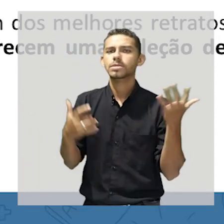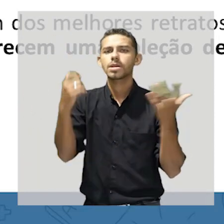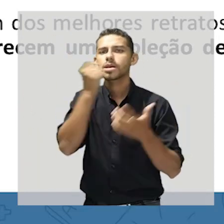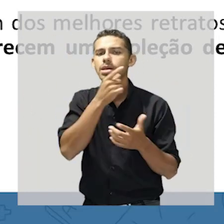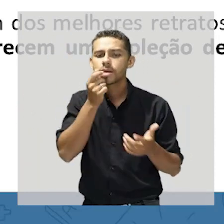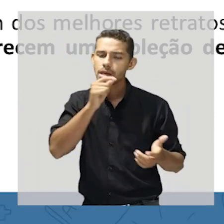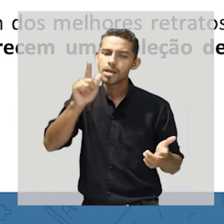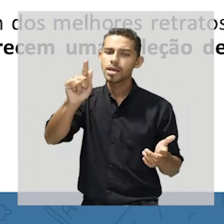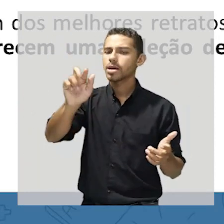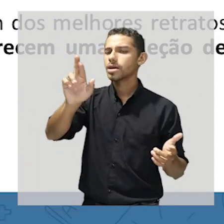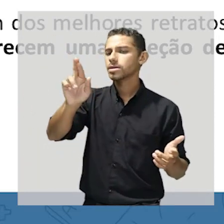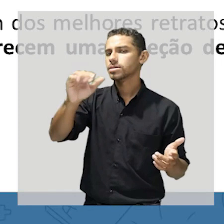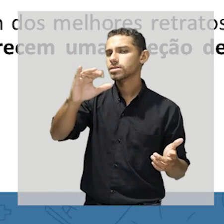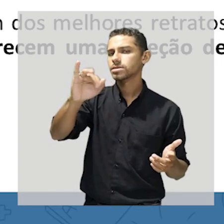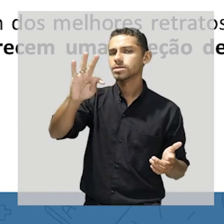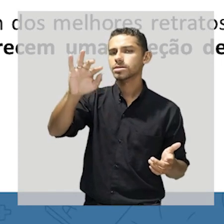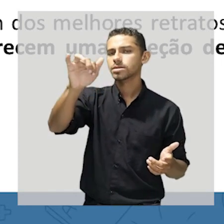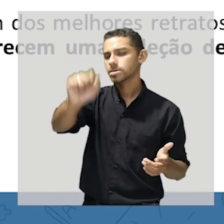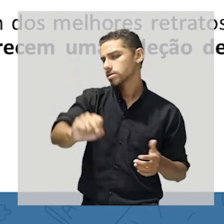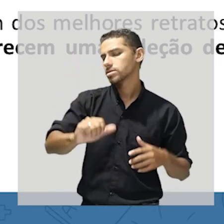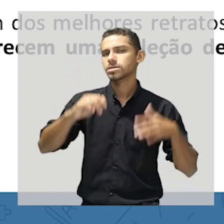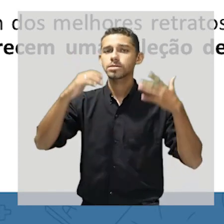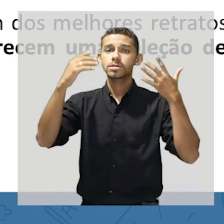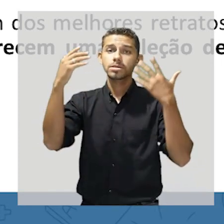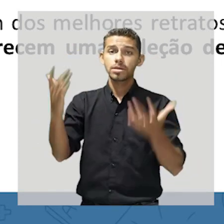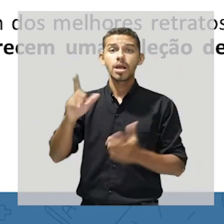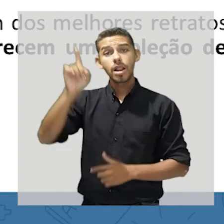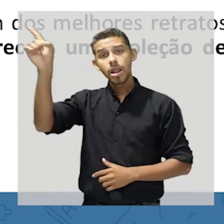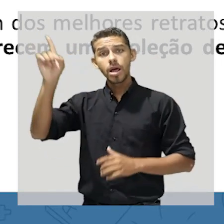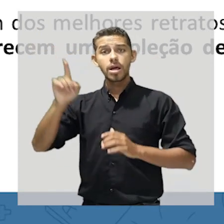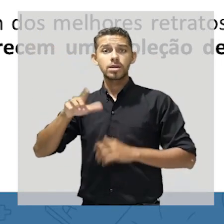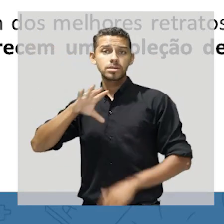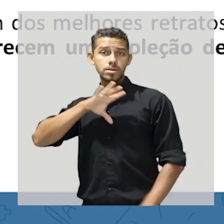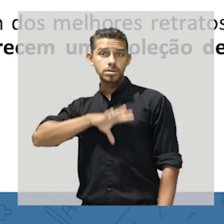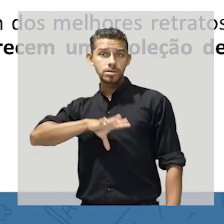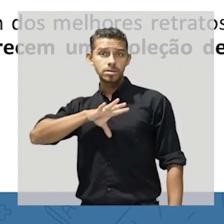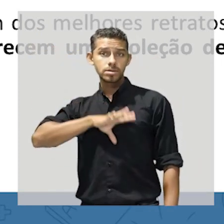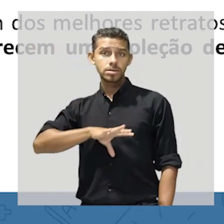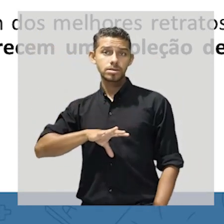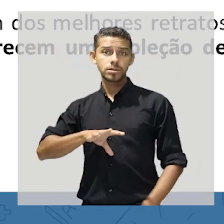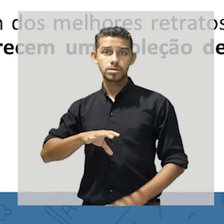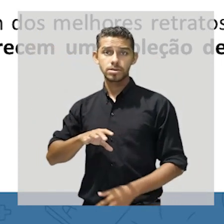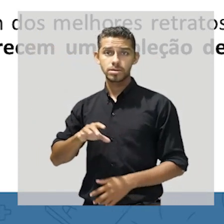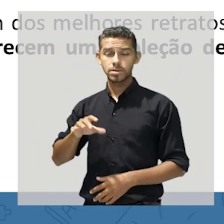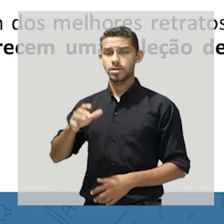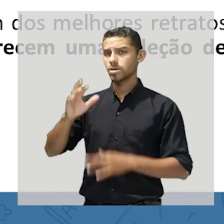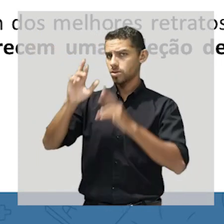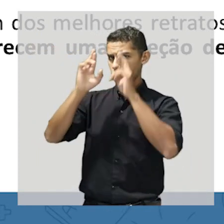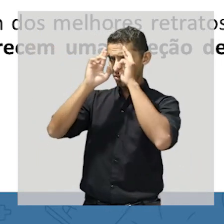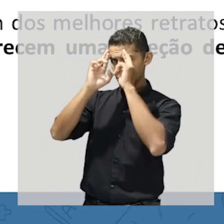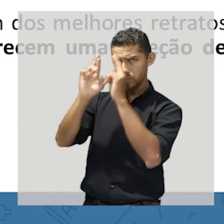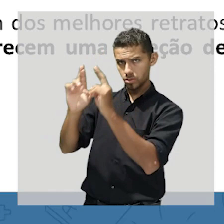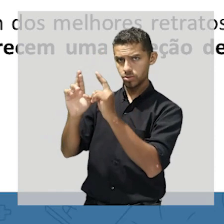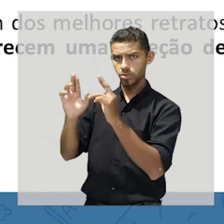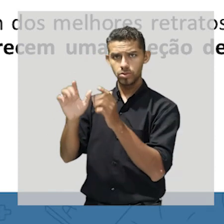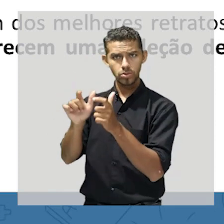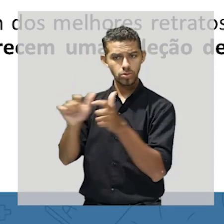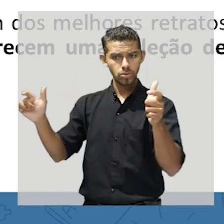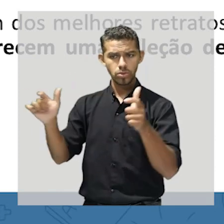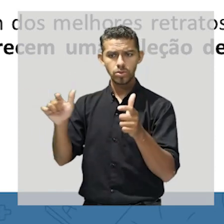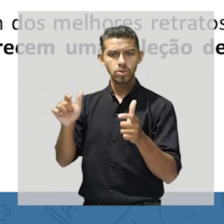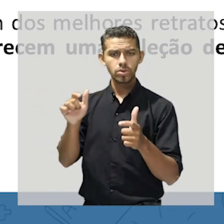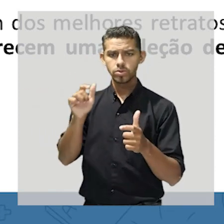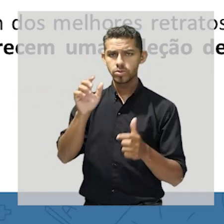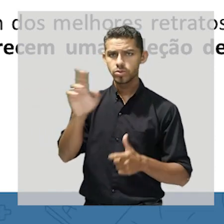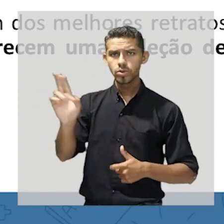gracista né mas isso lá em Portugal Camões é um respeitadíssimo desmaia o